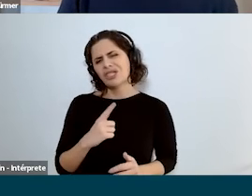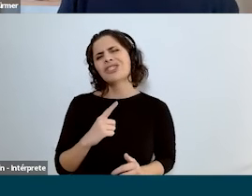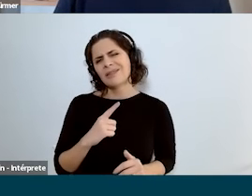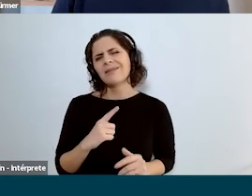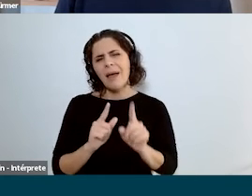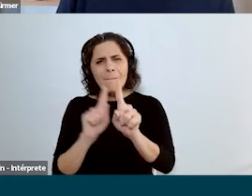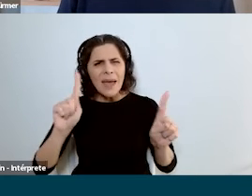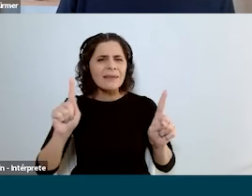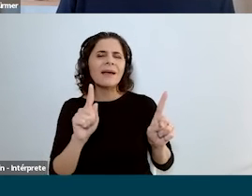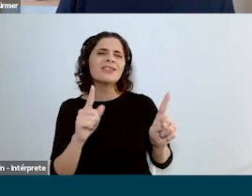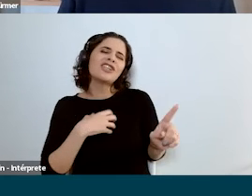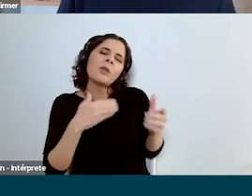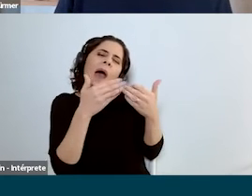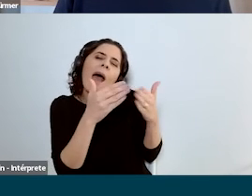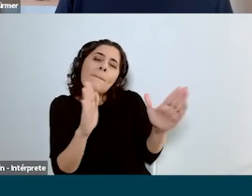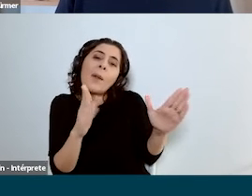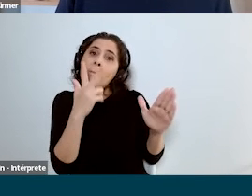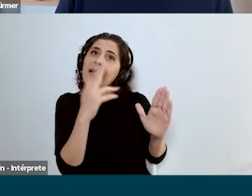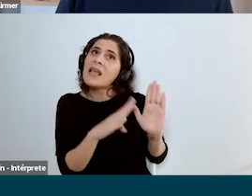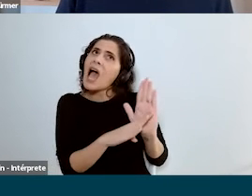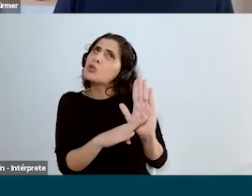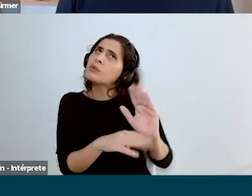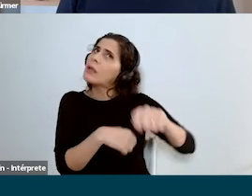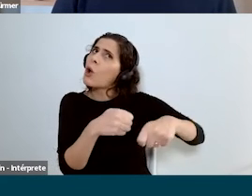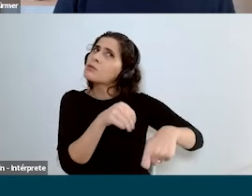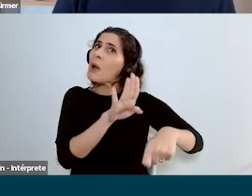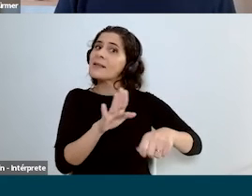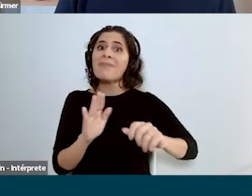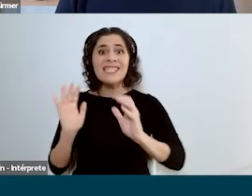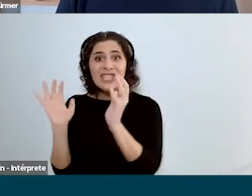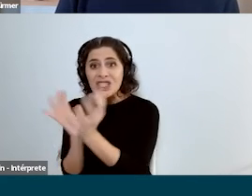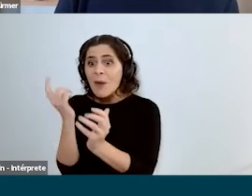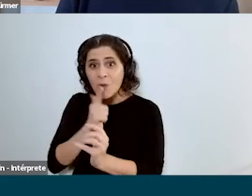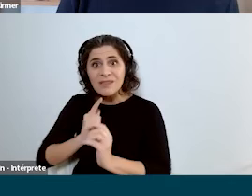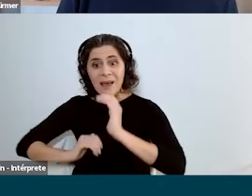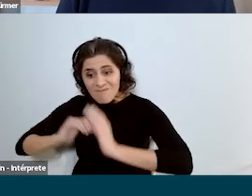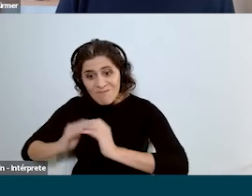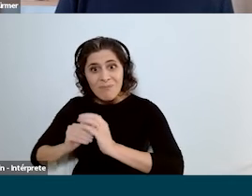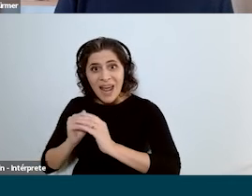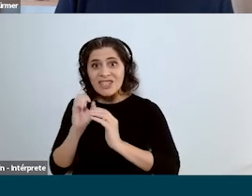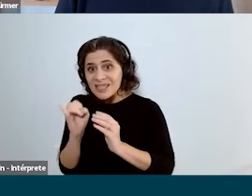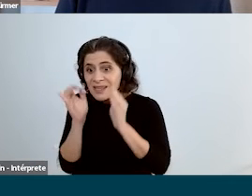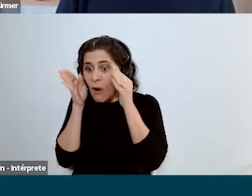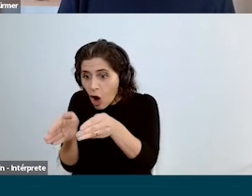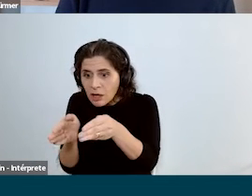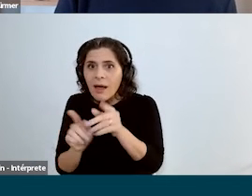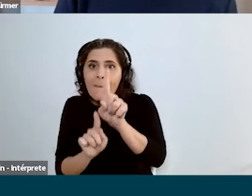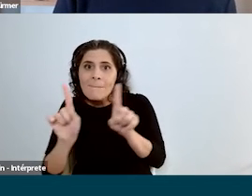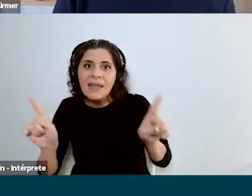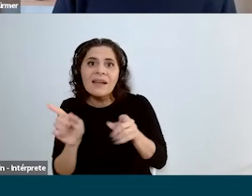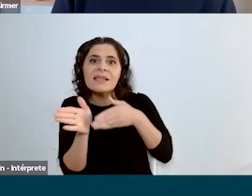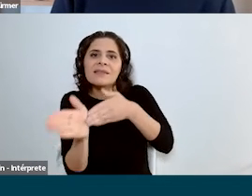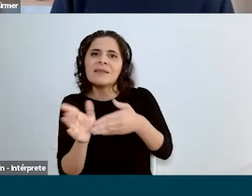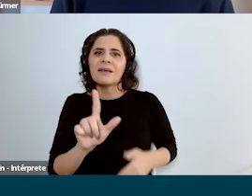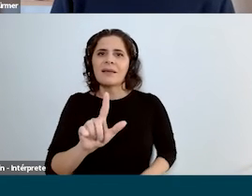que, aparentemente, a métrica mais ampla tinha uma contribuição maior para o negócio, o time conseguiu ter mais clareza e conseguiu fazer ações mais efetivas quando conseguiu olhar